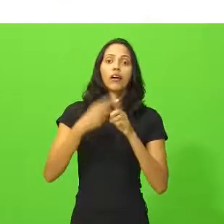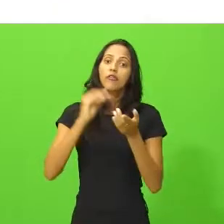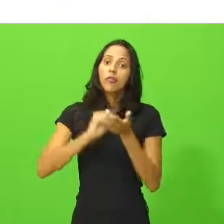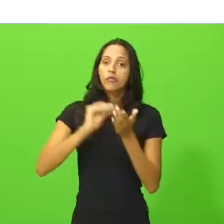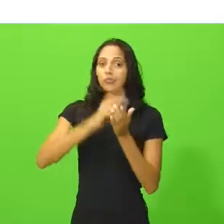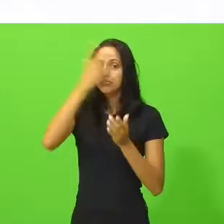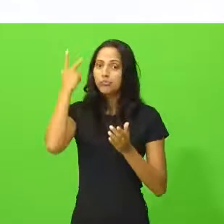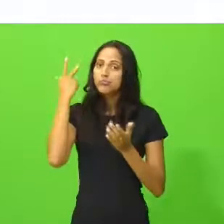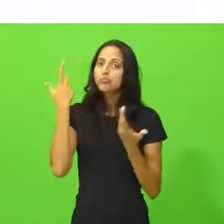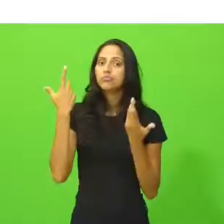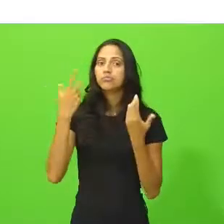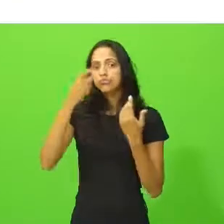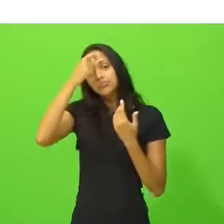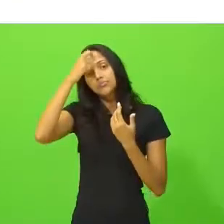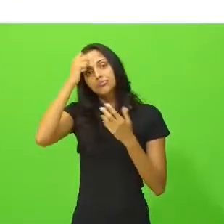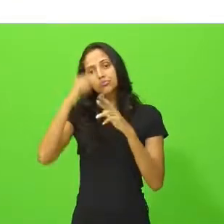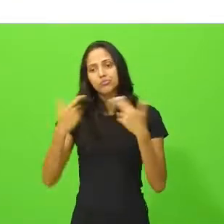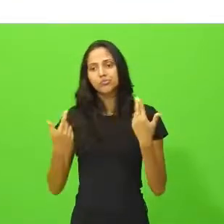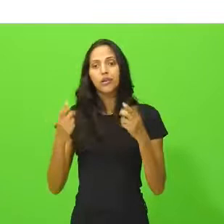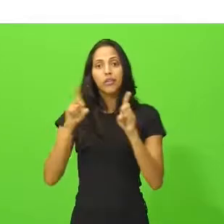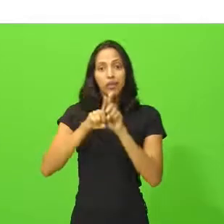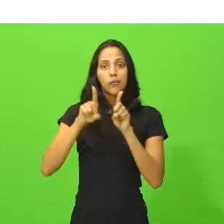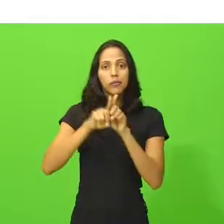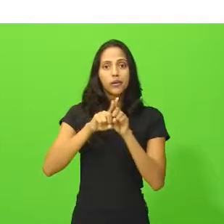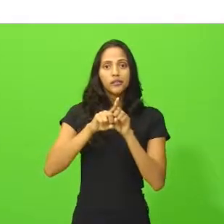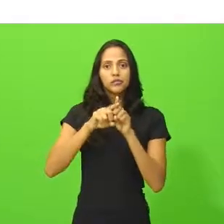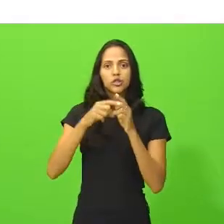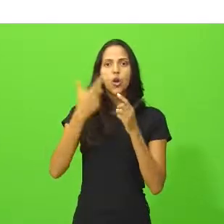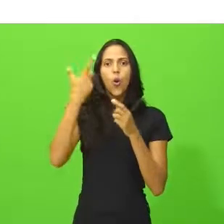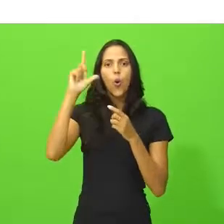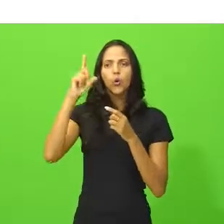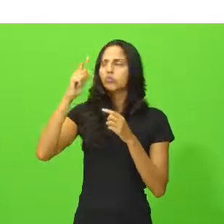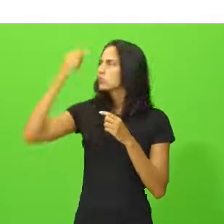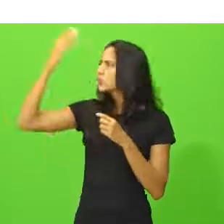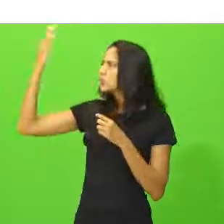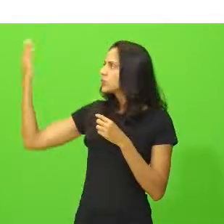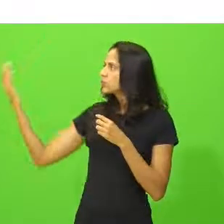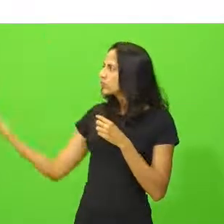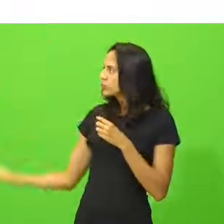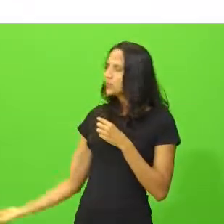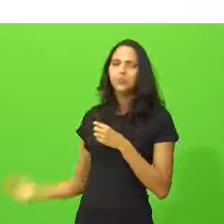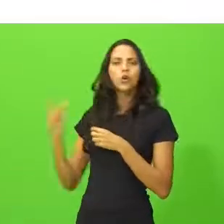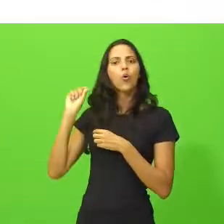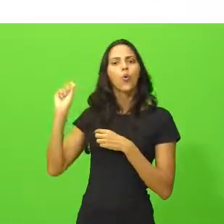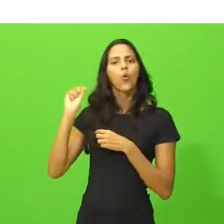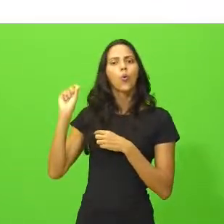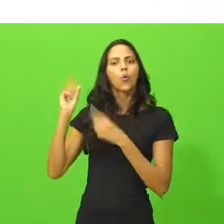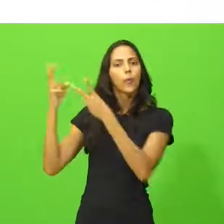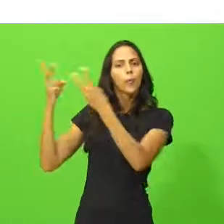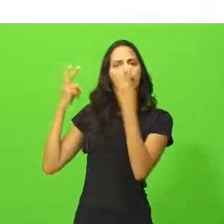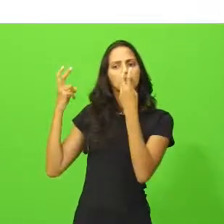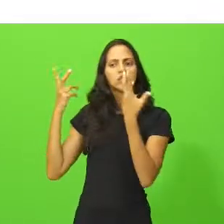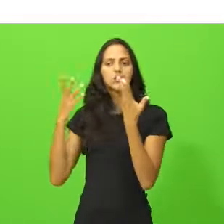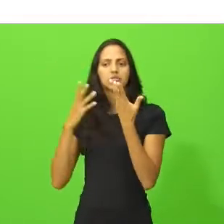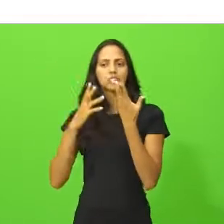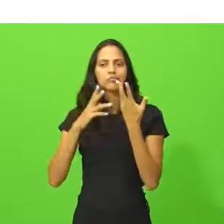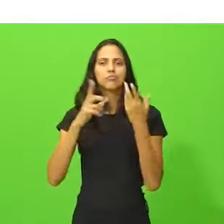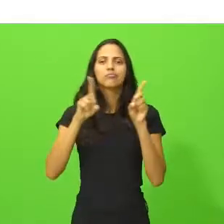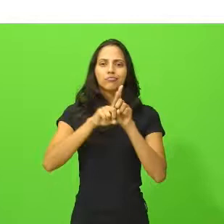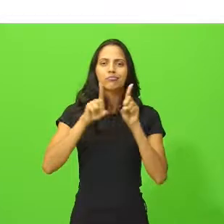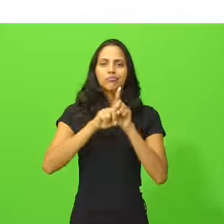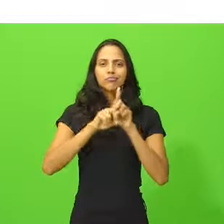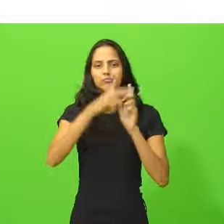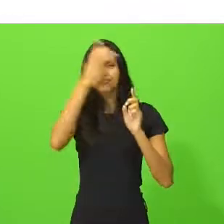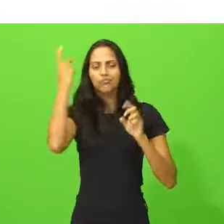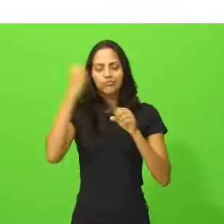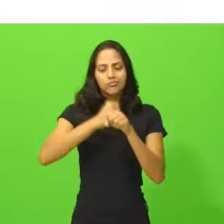O quadro seguinte vai mostrar agora a contribuição da construção das usinas